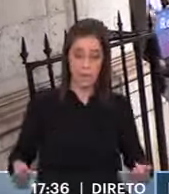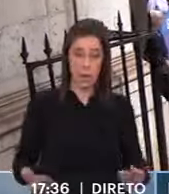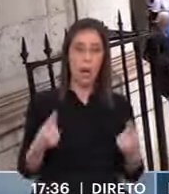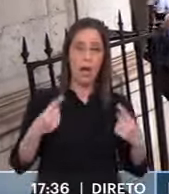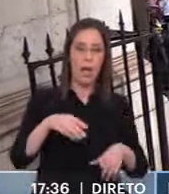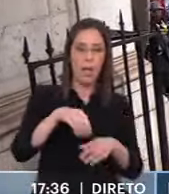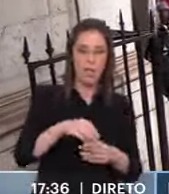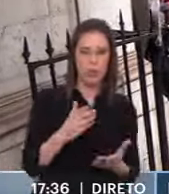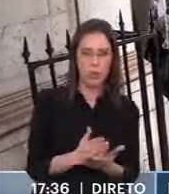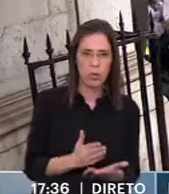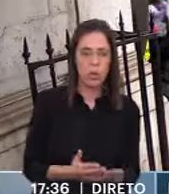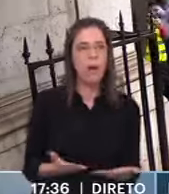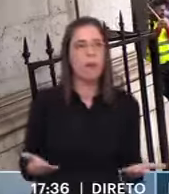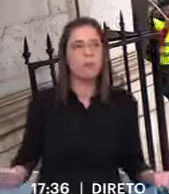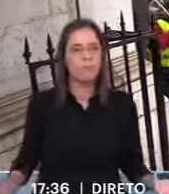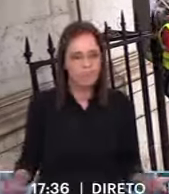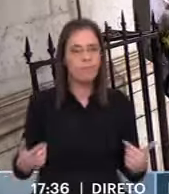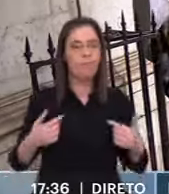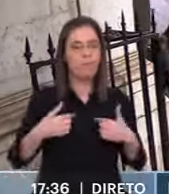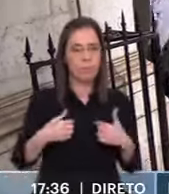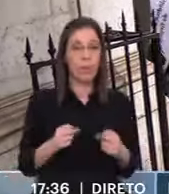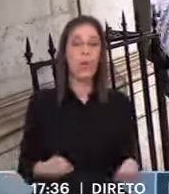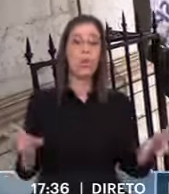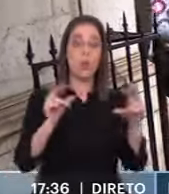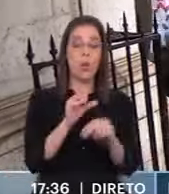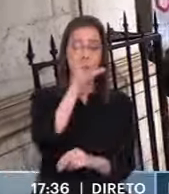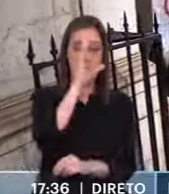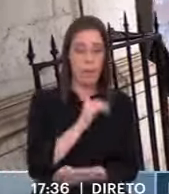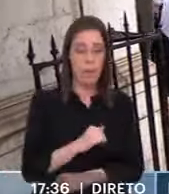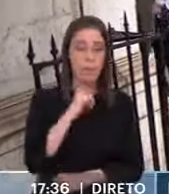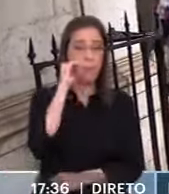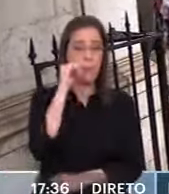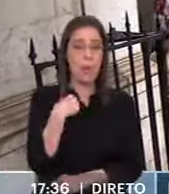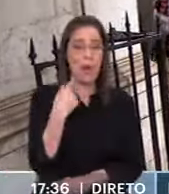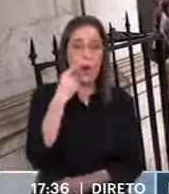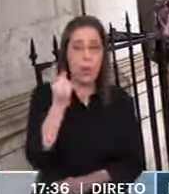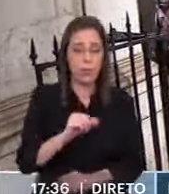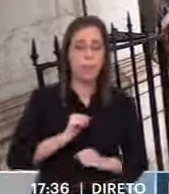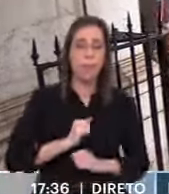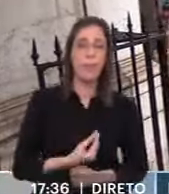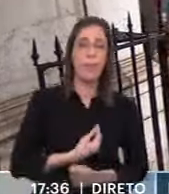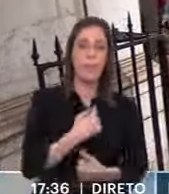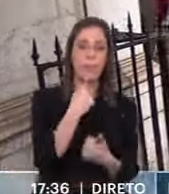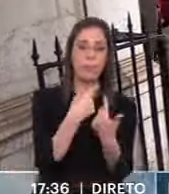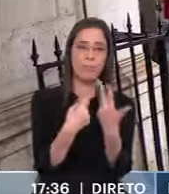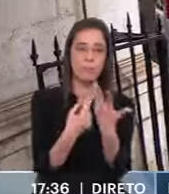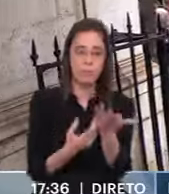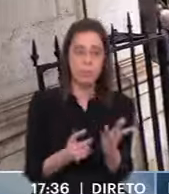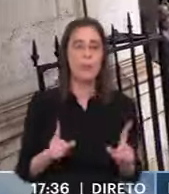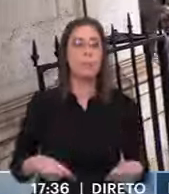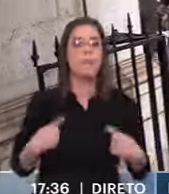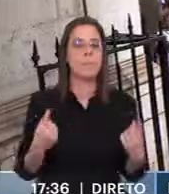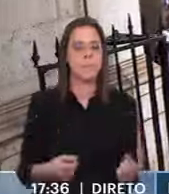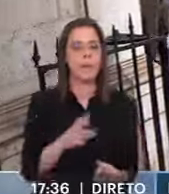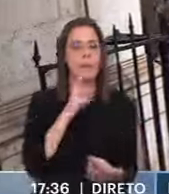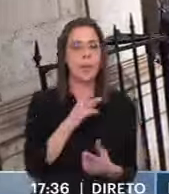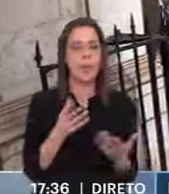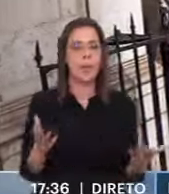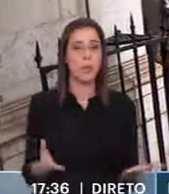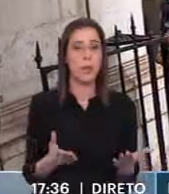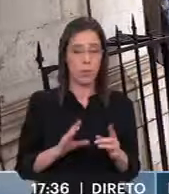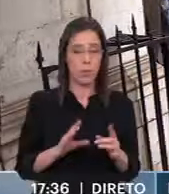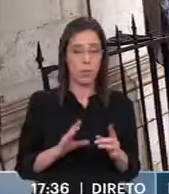nas escolas. Ou seja, iremos apresentar ao novo ministro, que nós ainda não conhecemos, as nossas preocupações para que, de facto, possam ser dadas respostas o